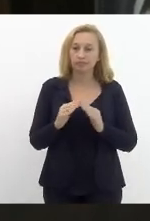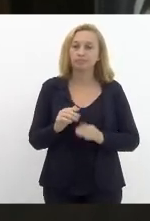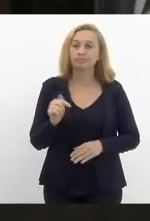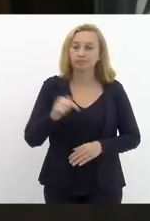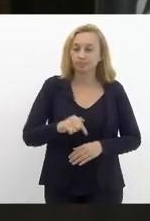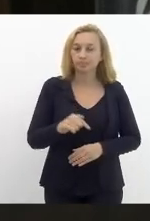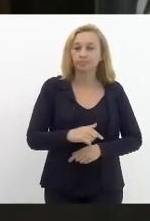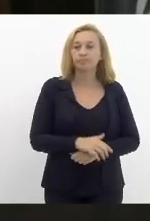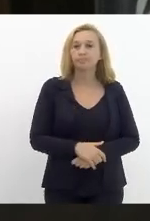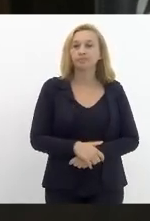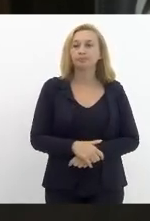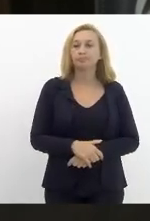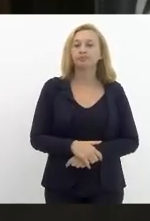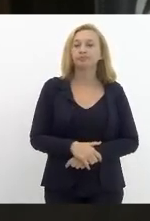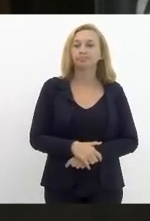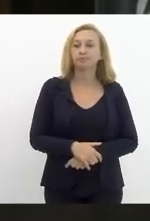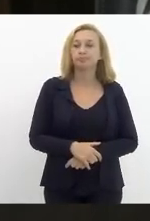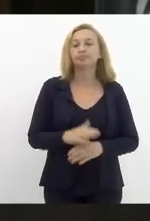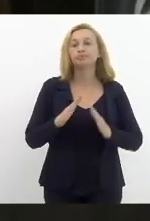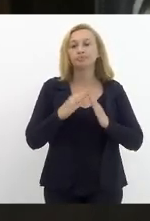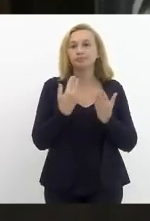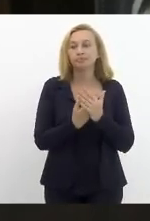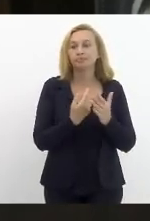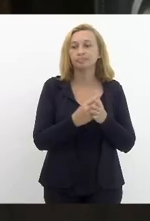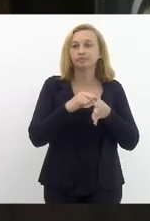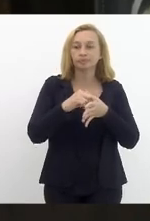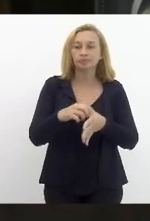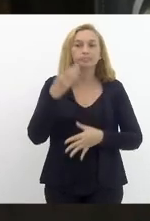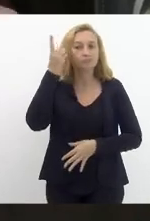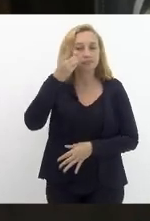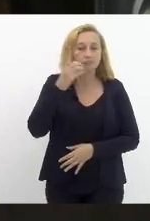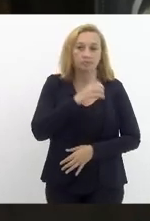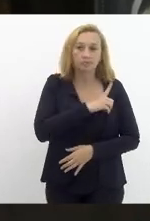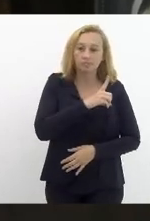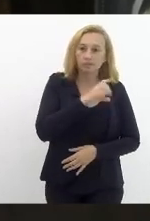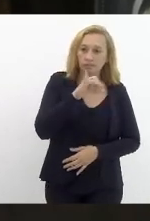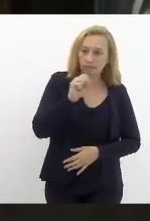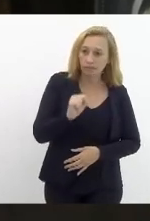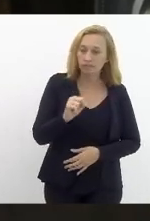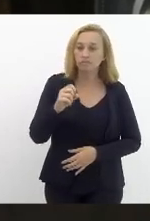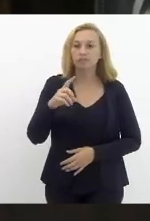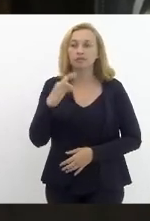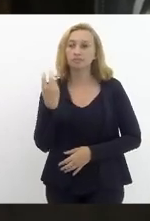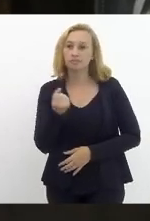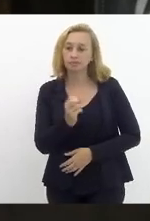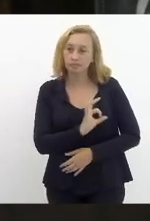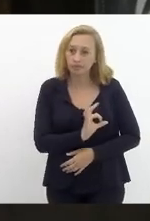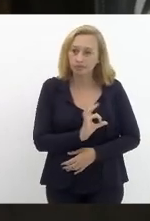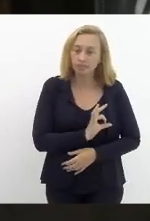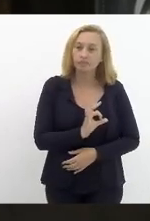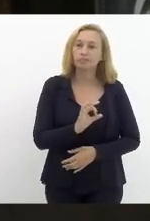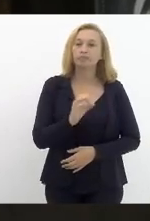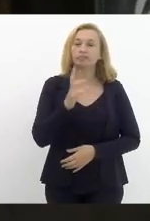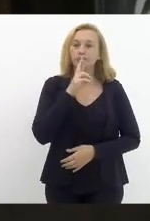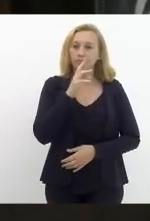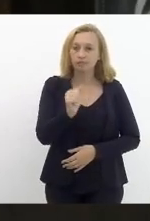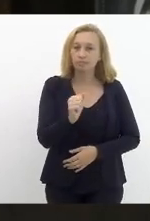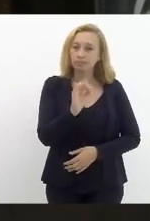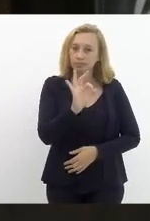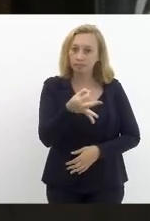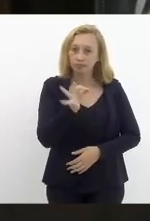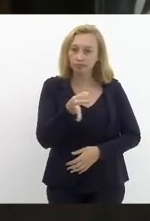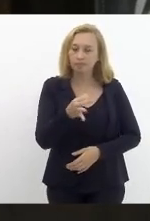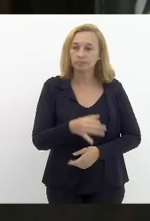no Parlamento. Foi lá no Colégio de Líderes, com o deputado Carlos Augusto, com a deputada Marta, com o deputado Amorim. Né? Eu, de